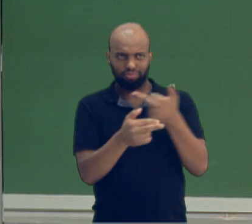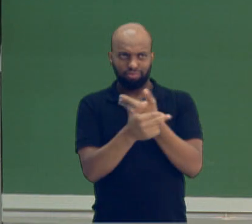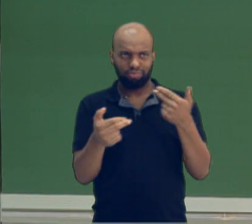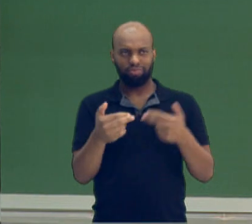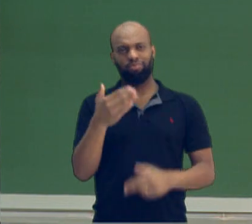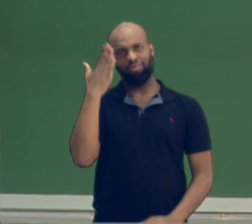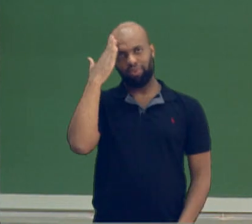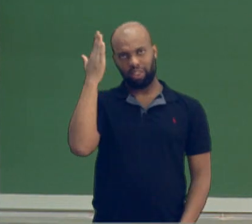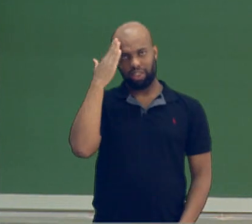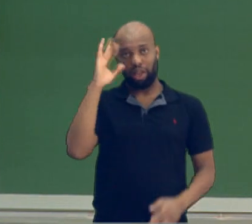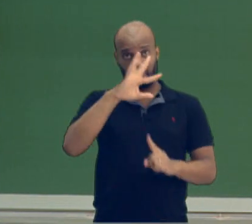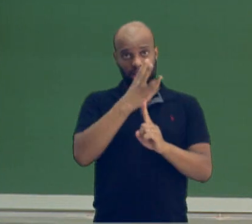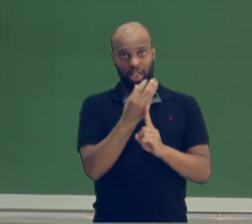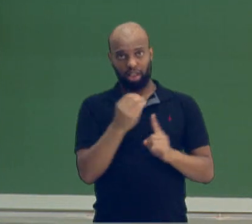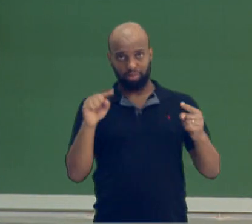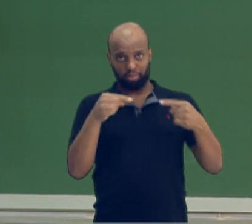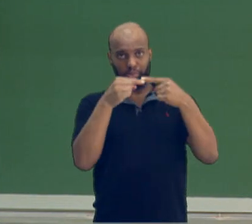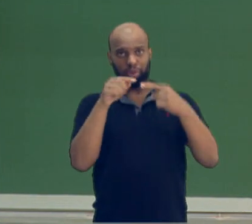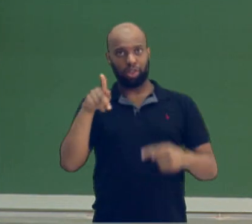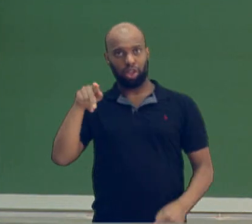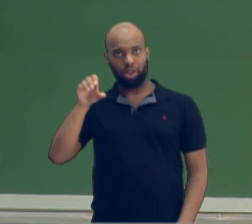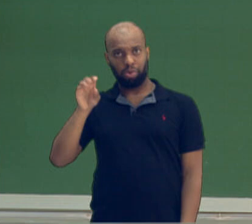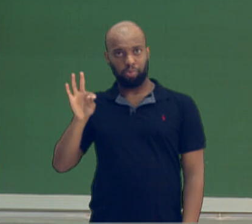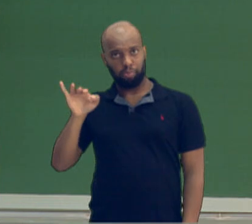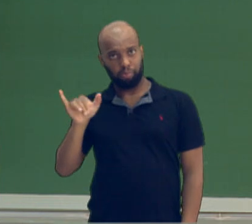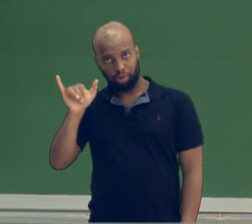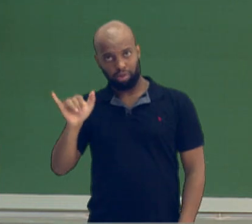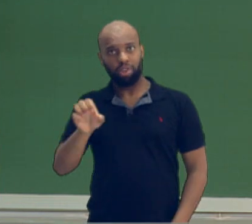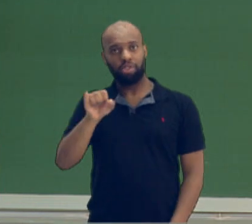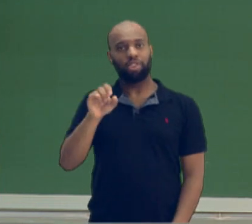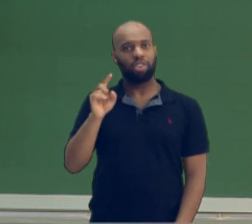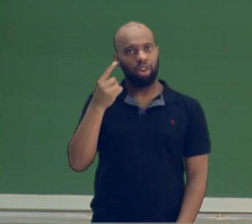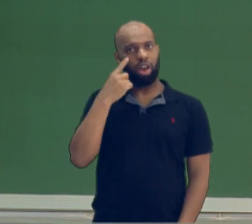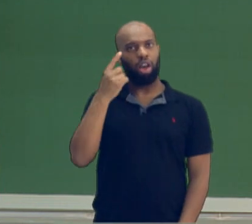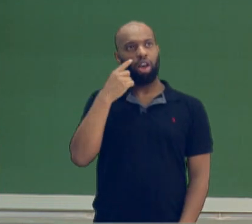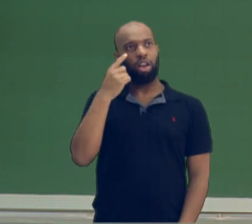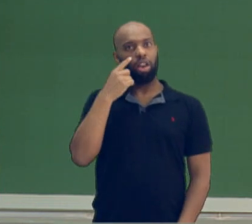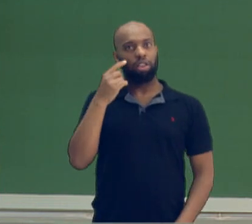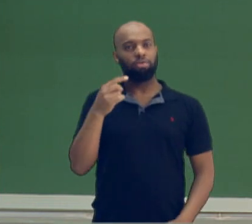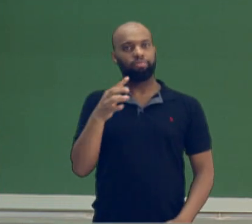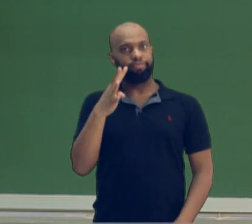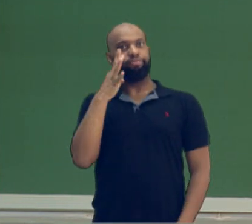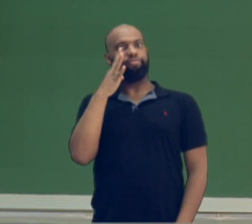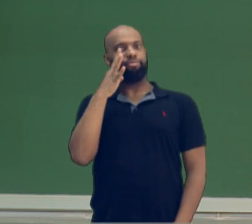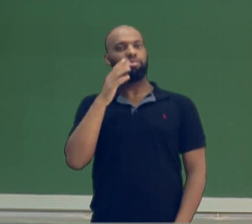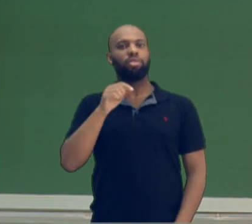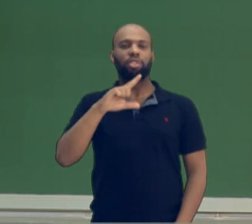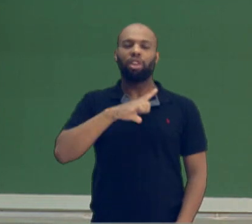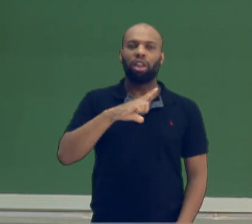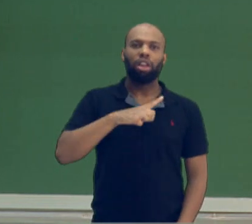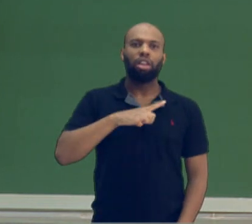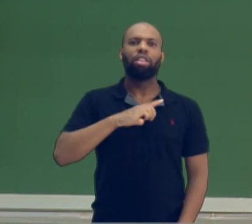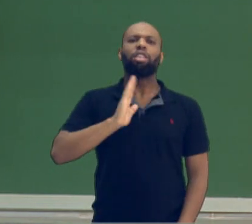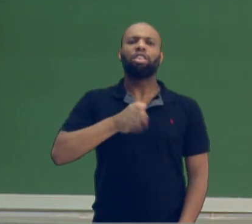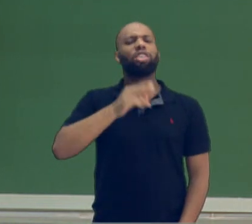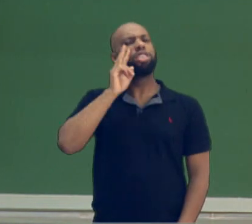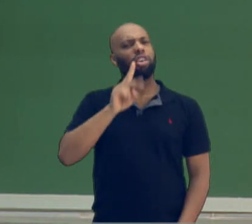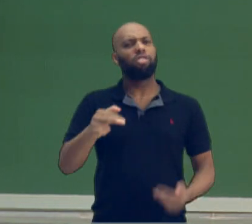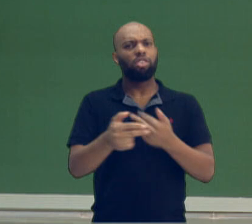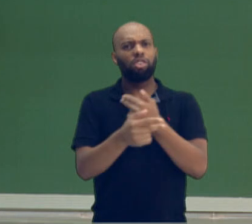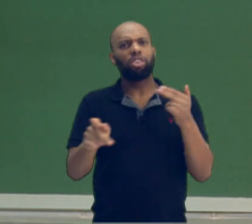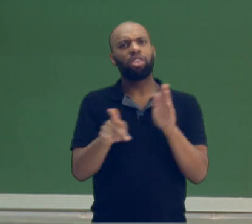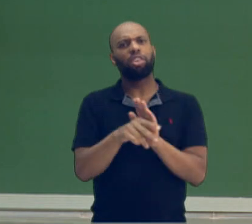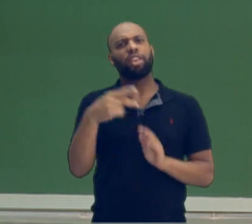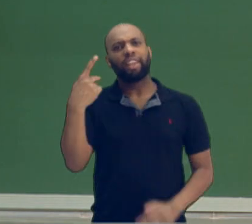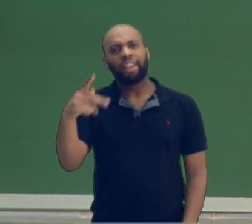brasileiro. Gente, se vocês tiverem um olhar um pouquinho mais atento, vocês vão lembrar que já passaram por alguma obra dele, né? Daqui a pouco a